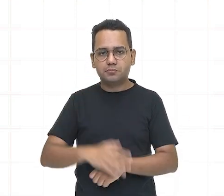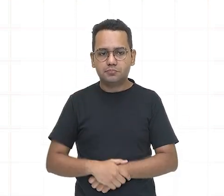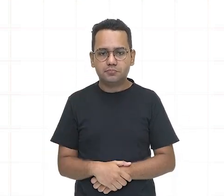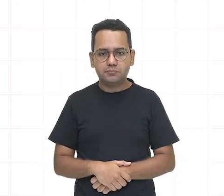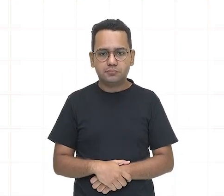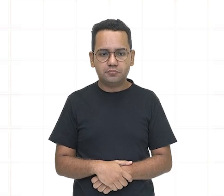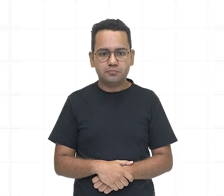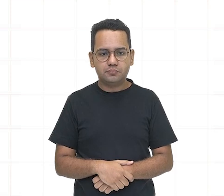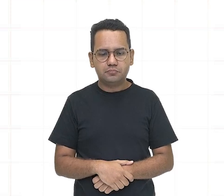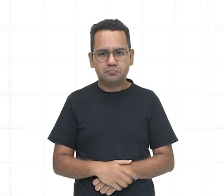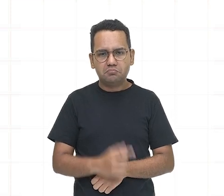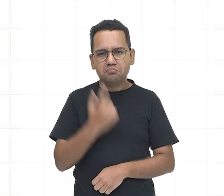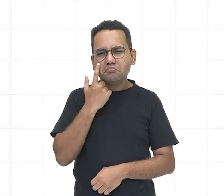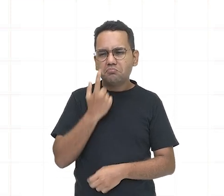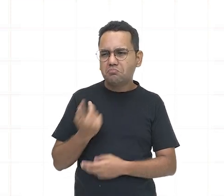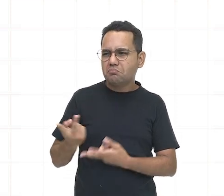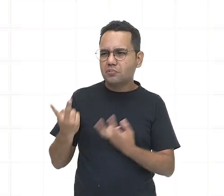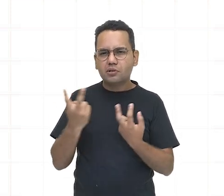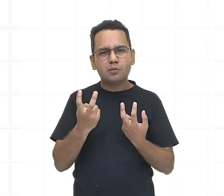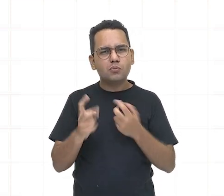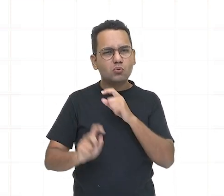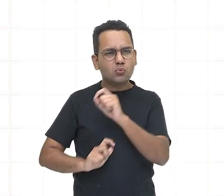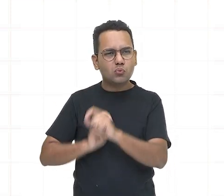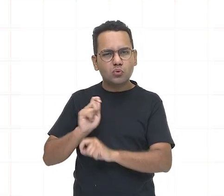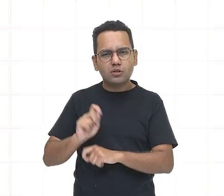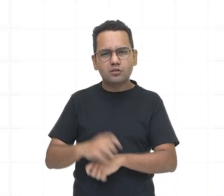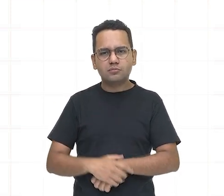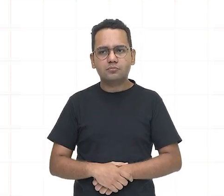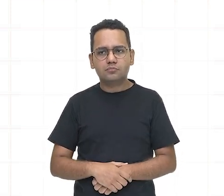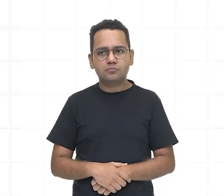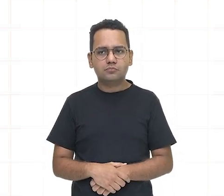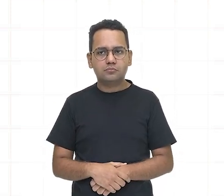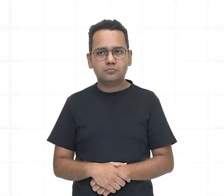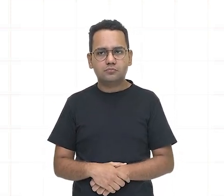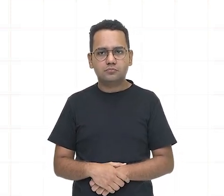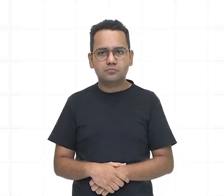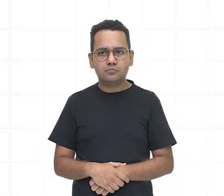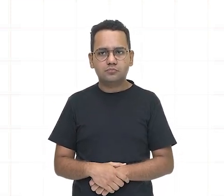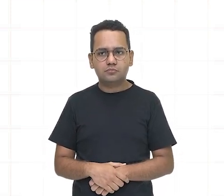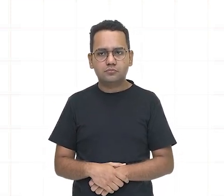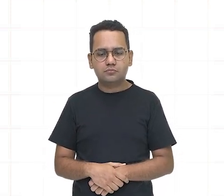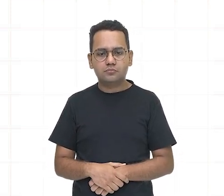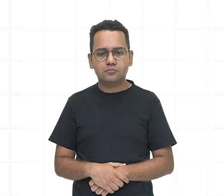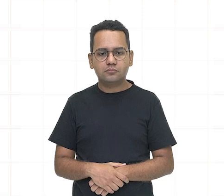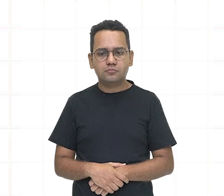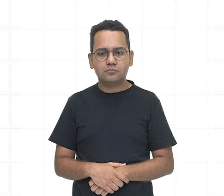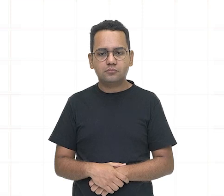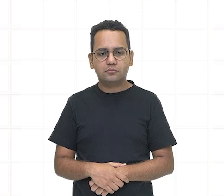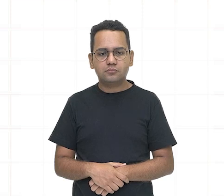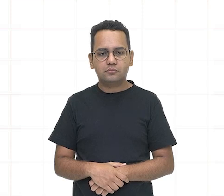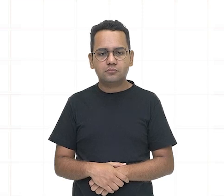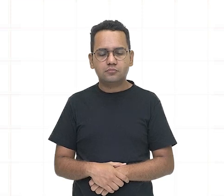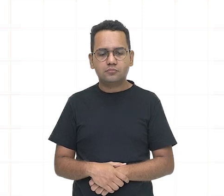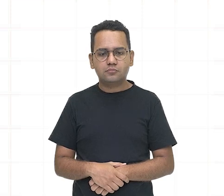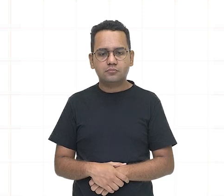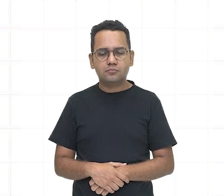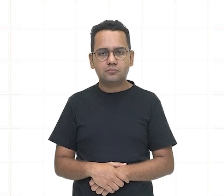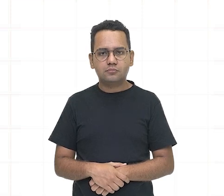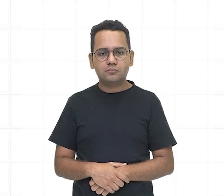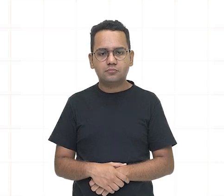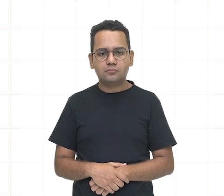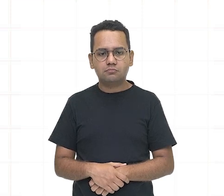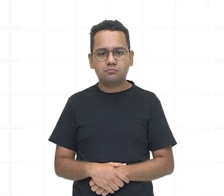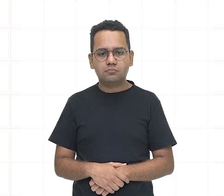a gente observa, né, nessa situação aí desses destaques da Ásia? Vai ser